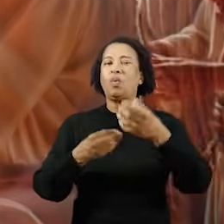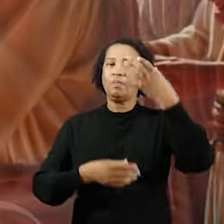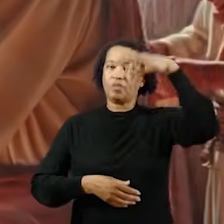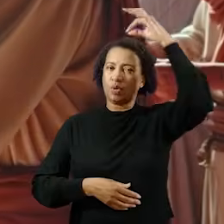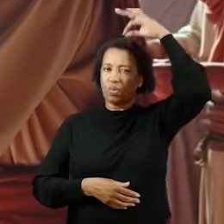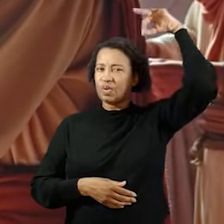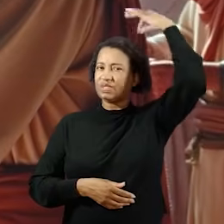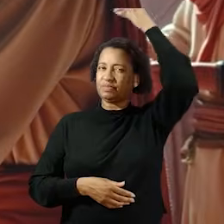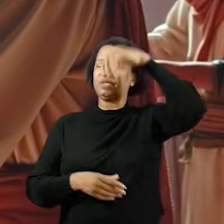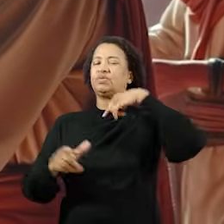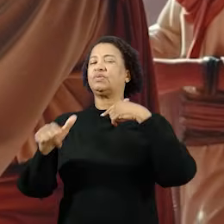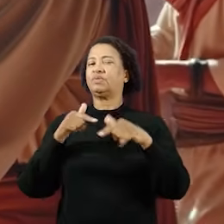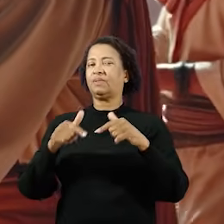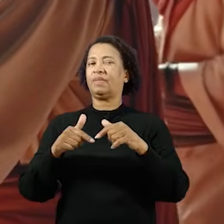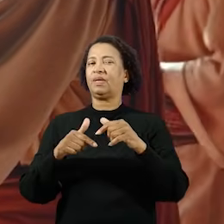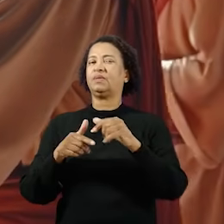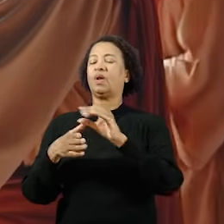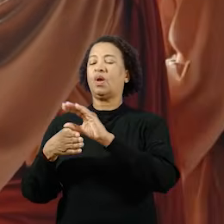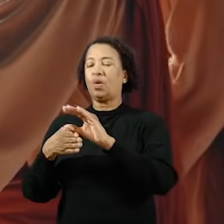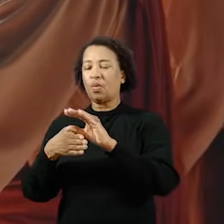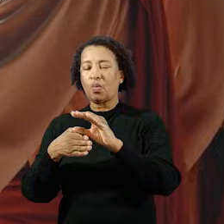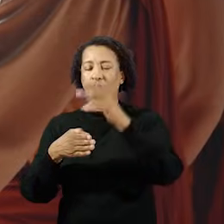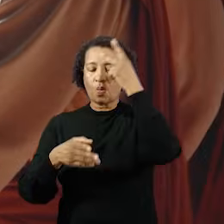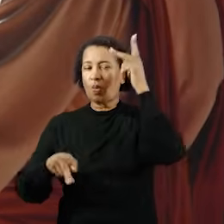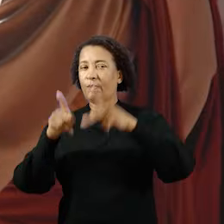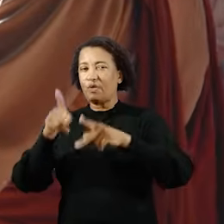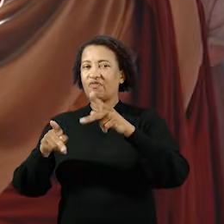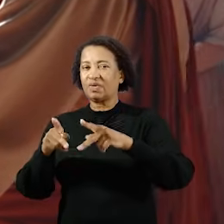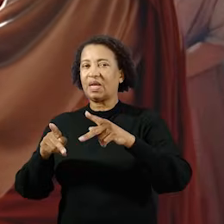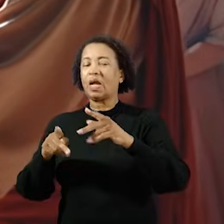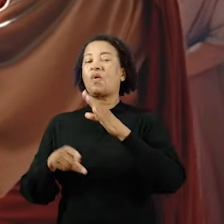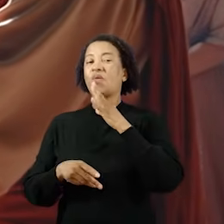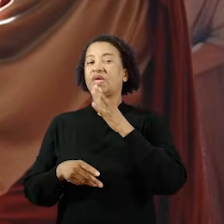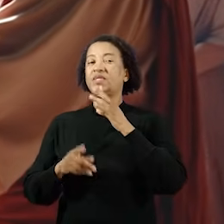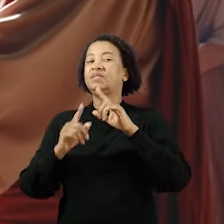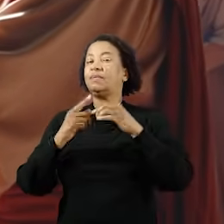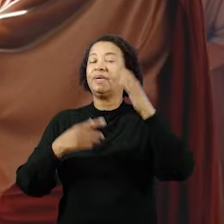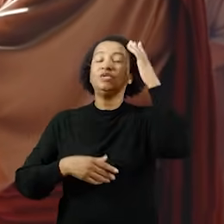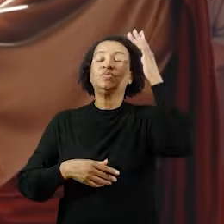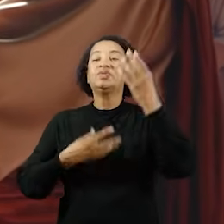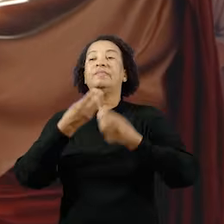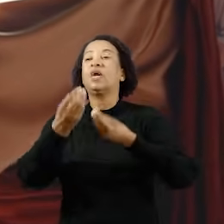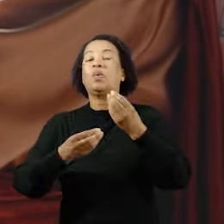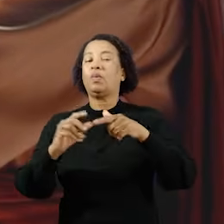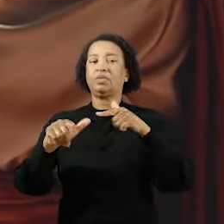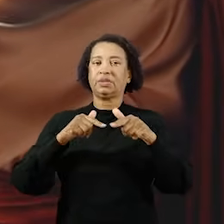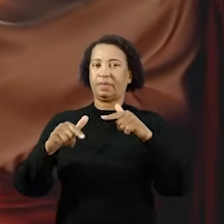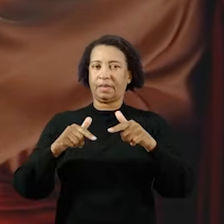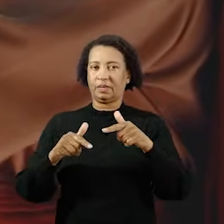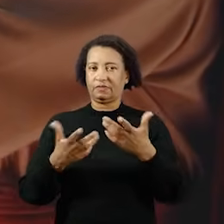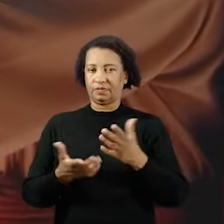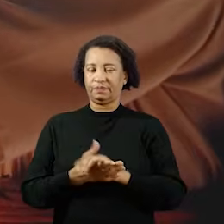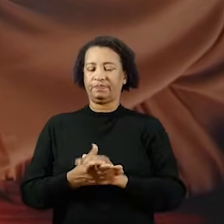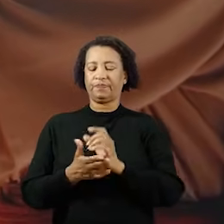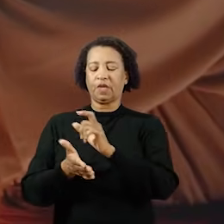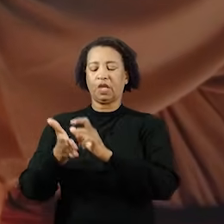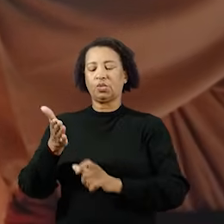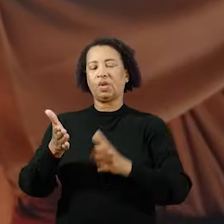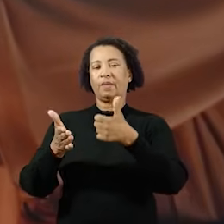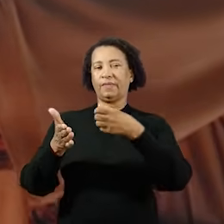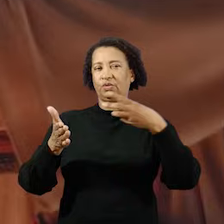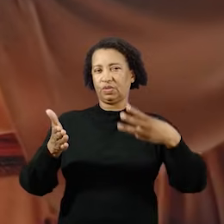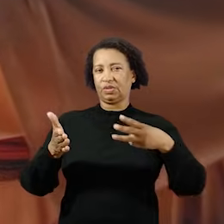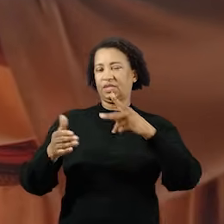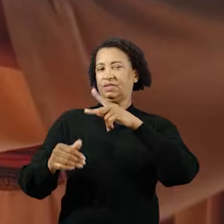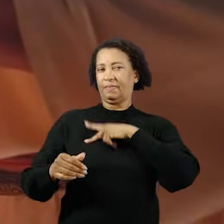coríntios conheciam o Espírito Santo. Eles só não sabiam como o Espírito Santo trabalhava. No capítulo